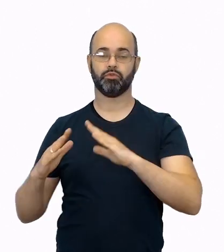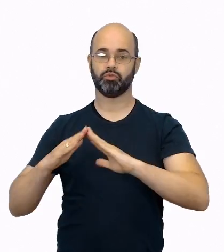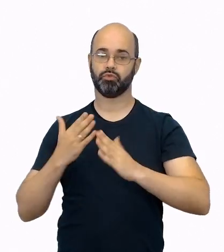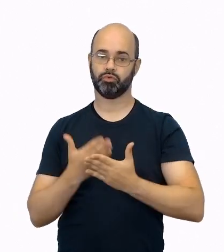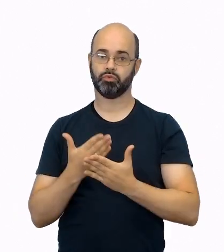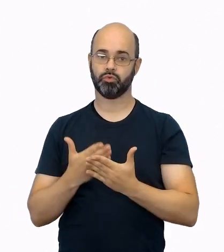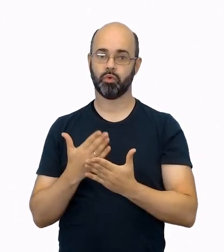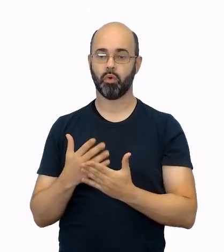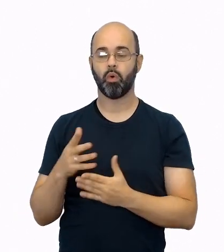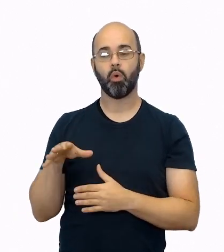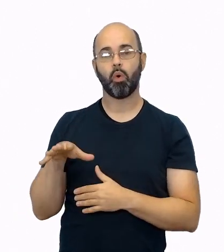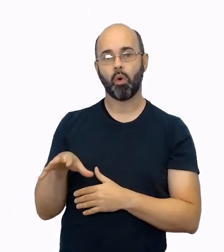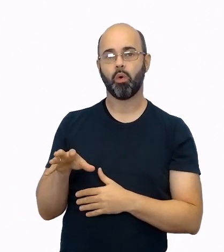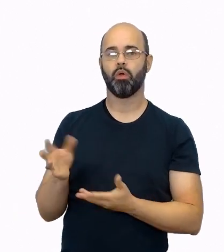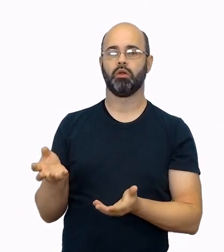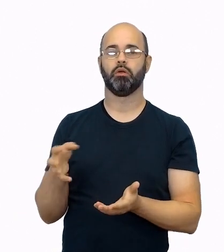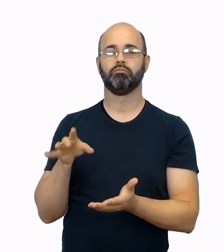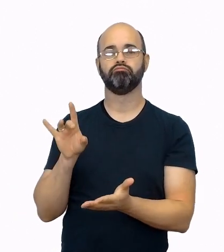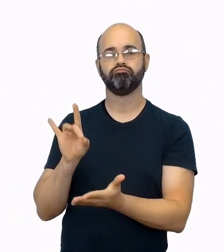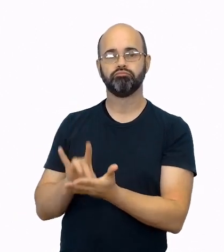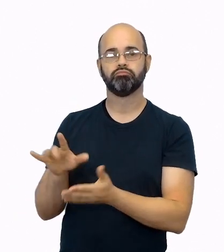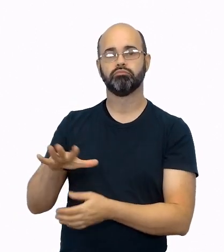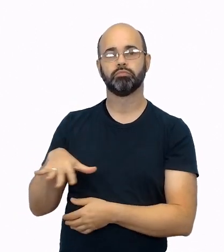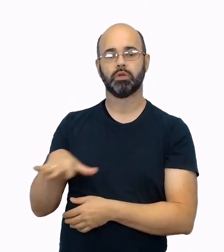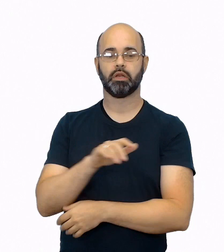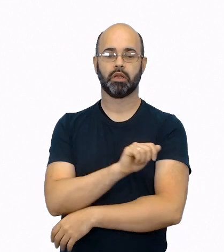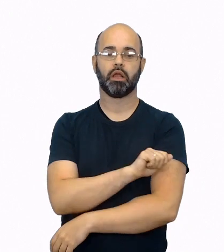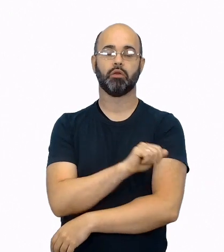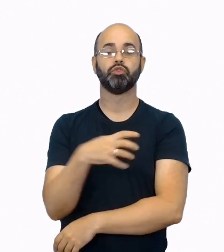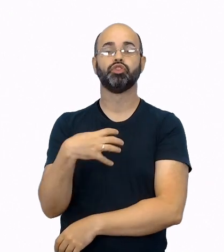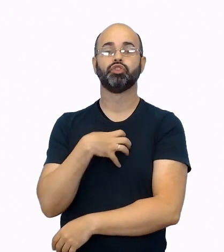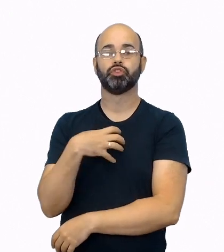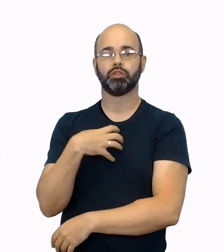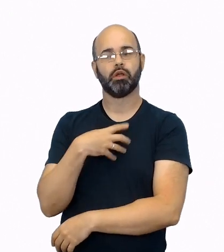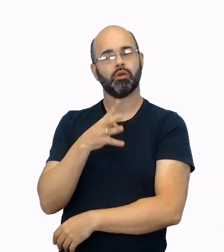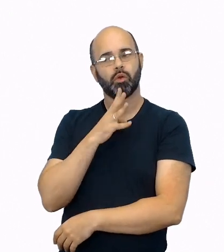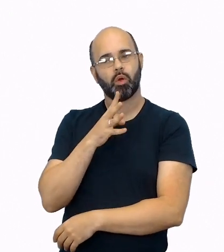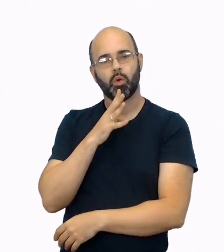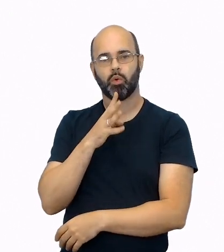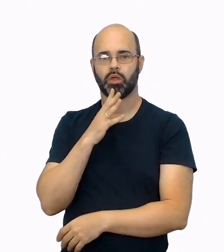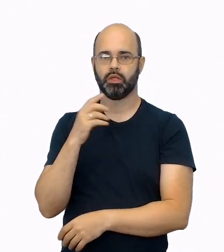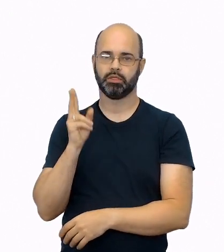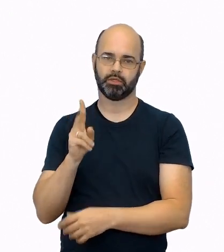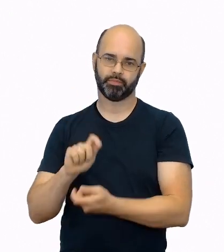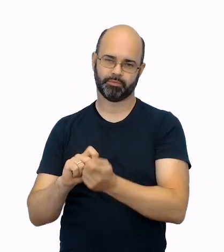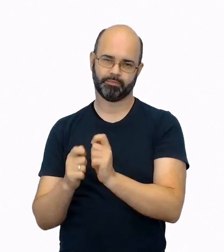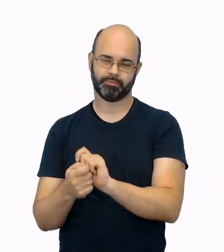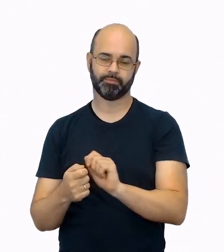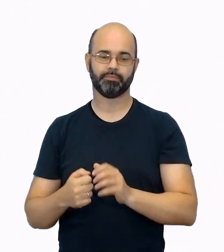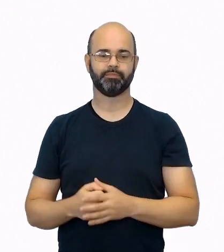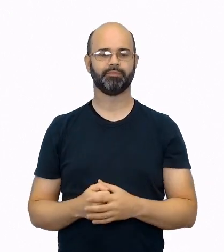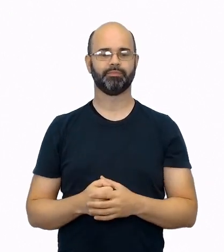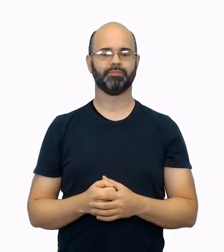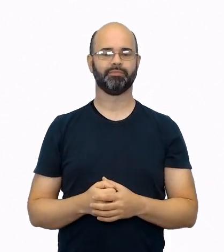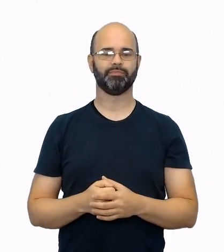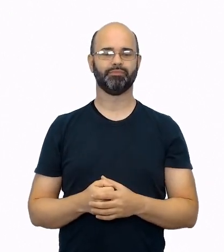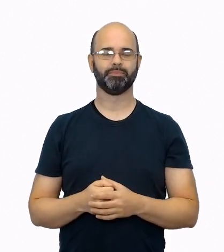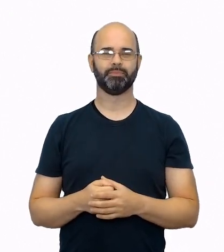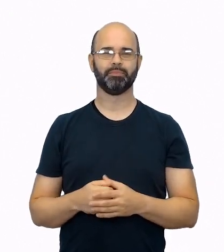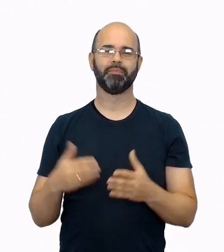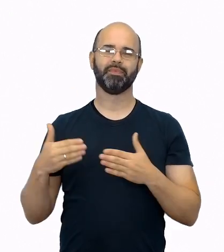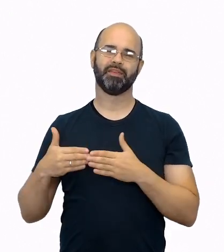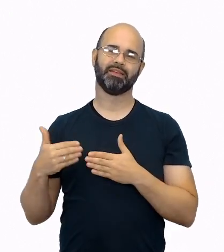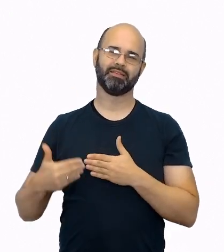e também a realidade dos nossos estudantes. Então, nós iremos apresentar agora, né, um panorama geral da nossa